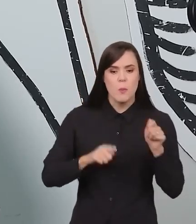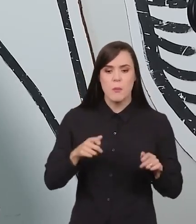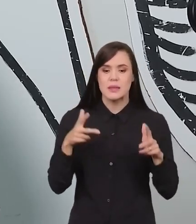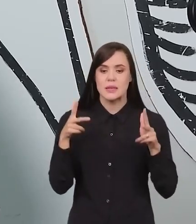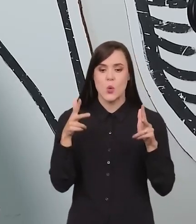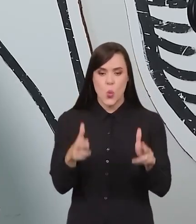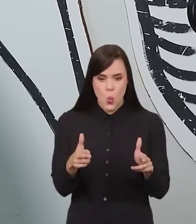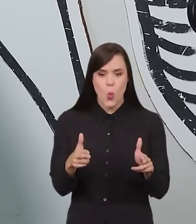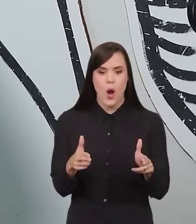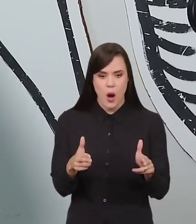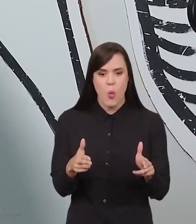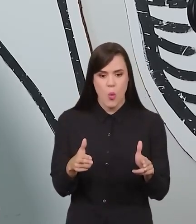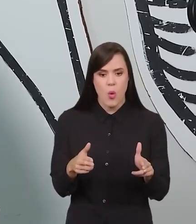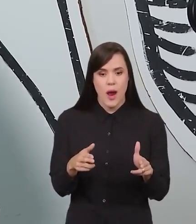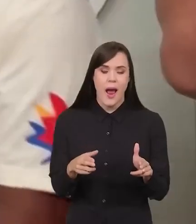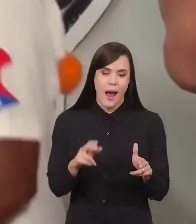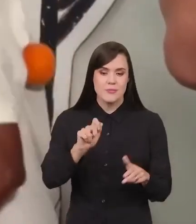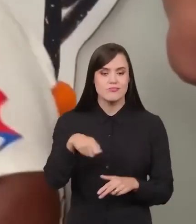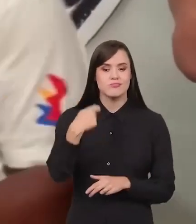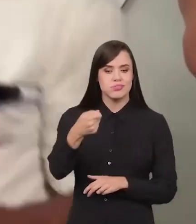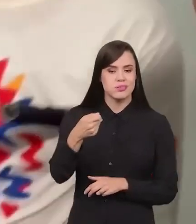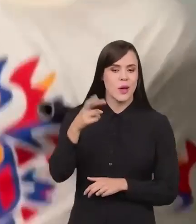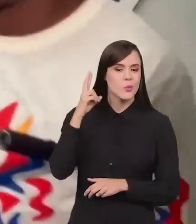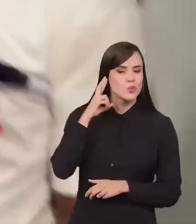Olodum. E aí ele deu o nome Surdodum,